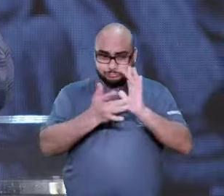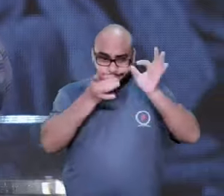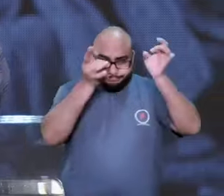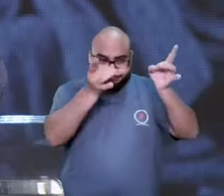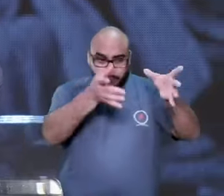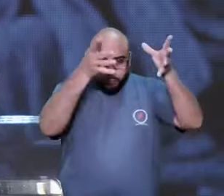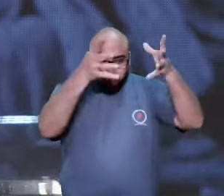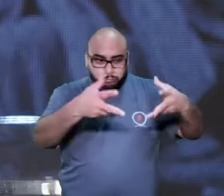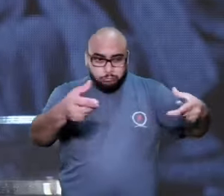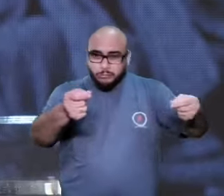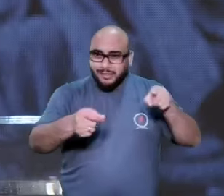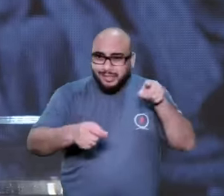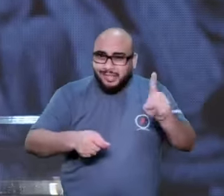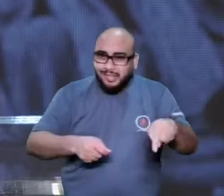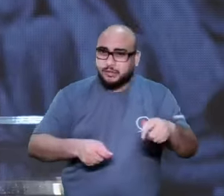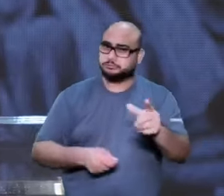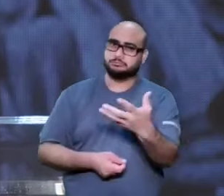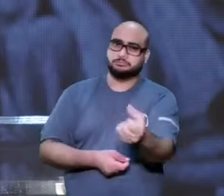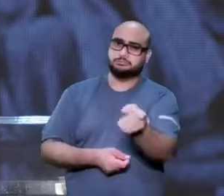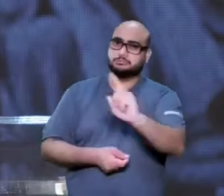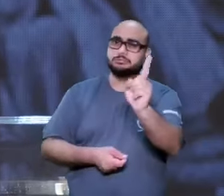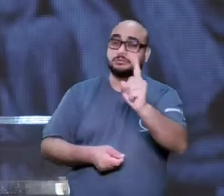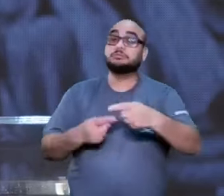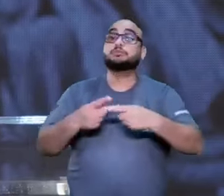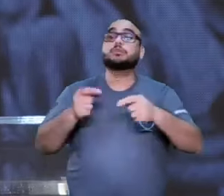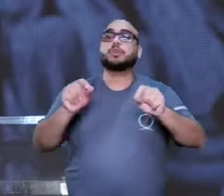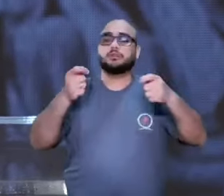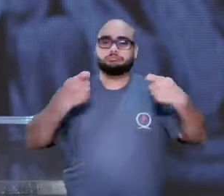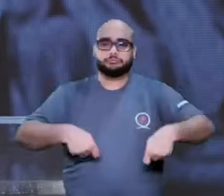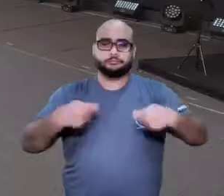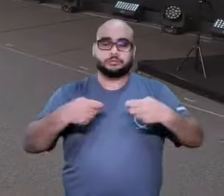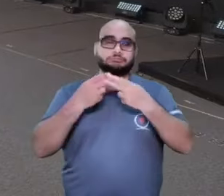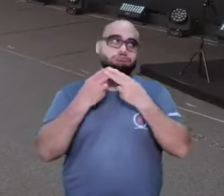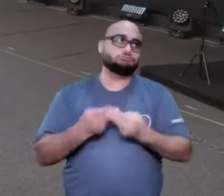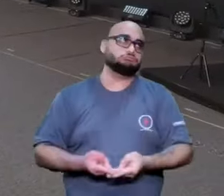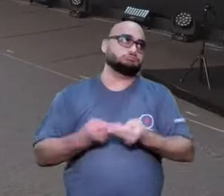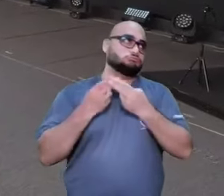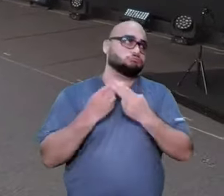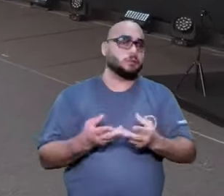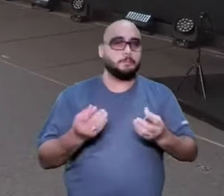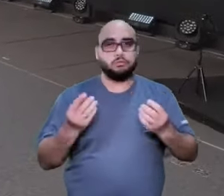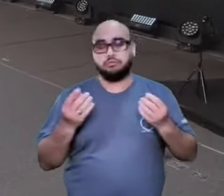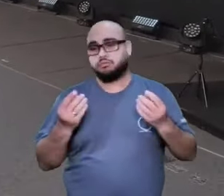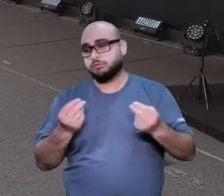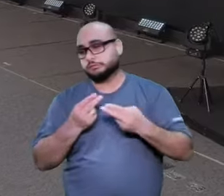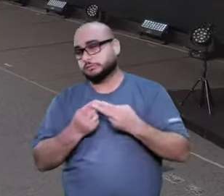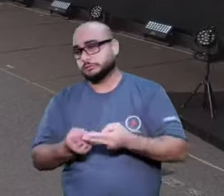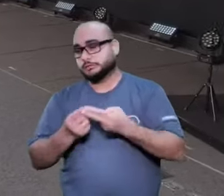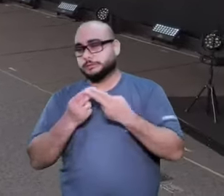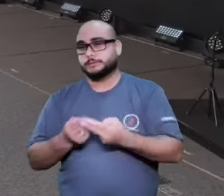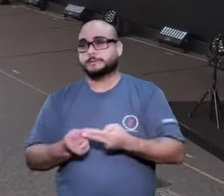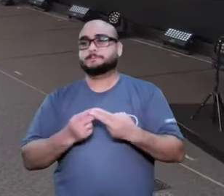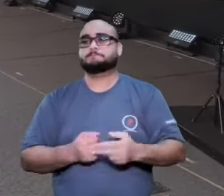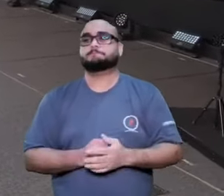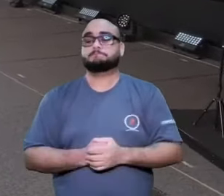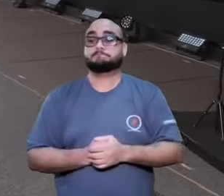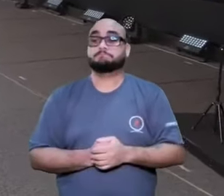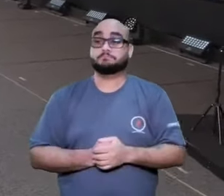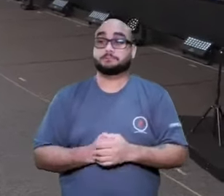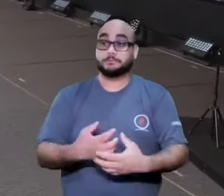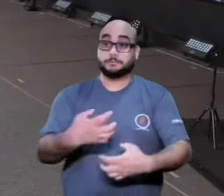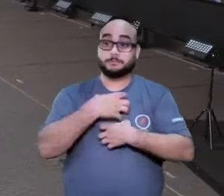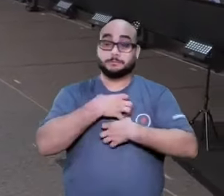Marta é preciso ter paciência com esta pessoa se colocar no